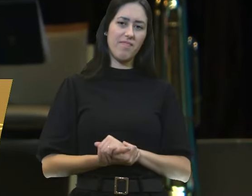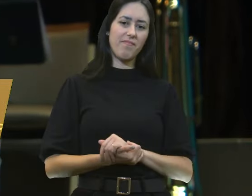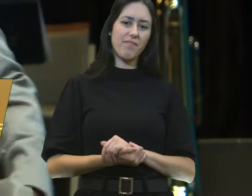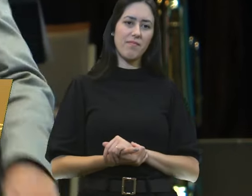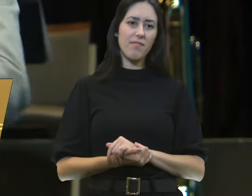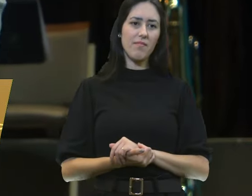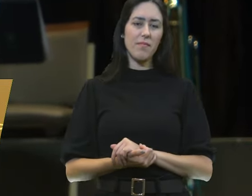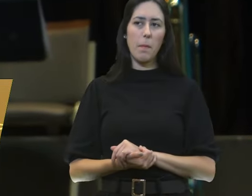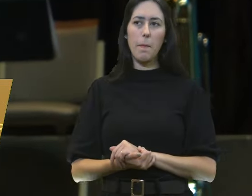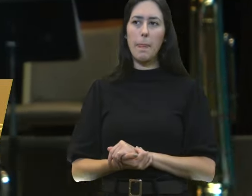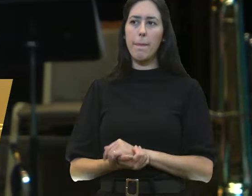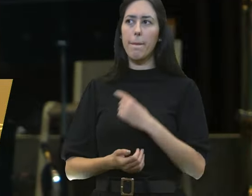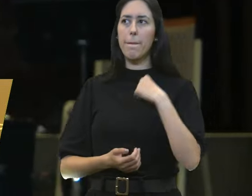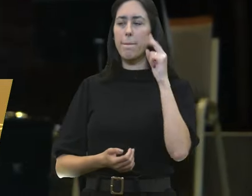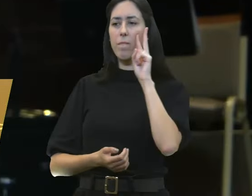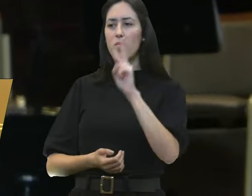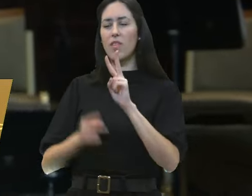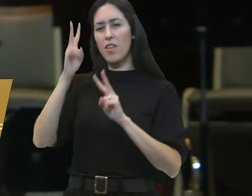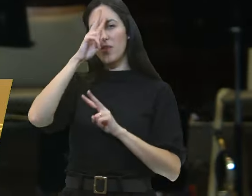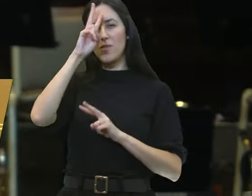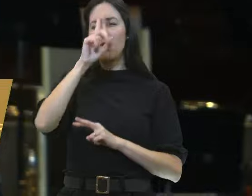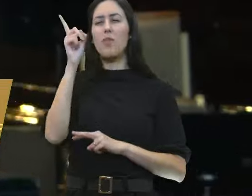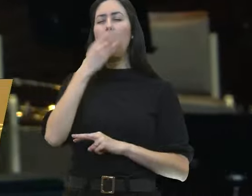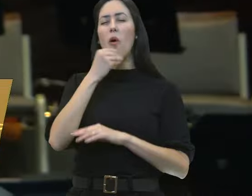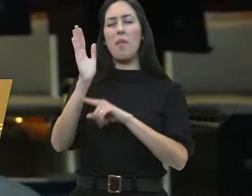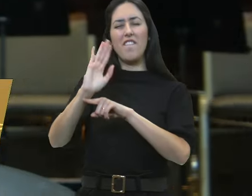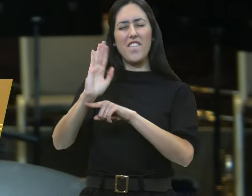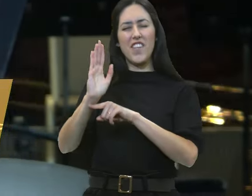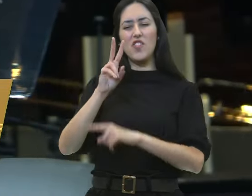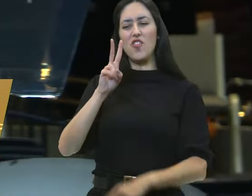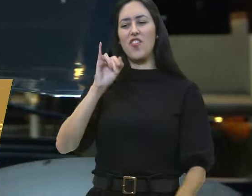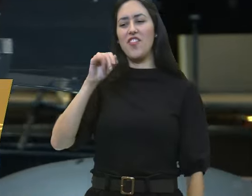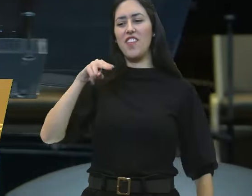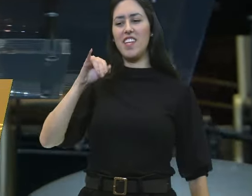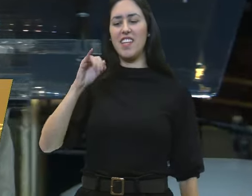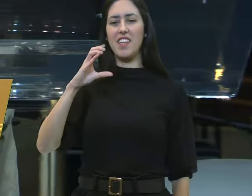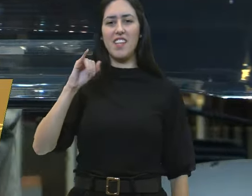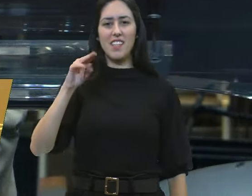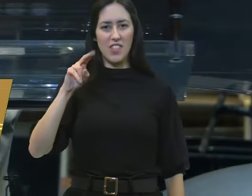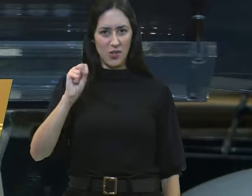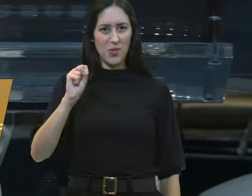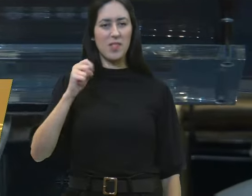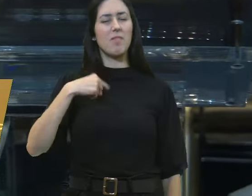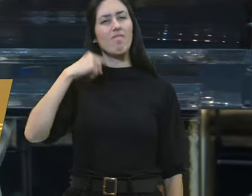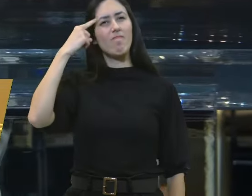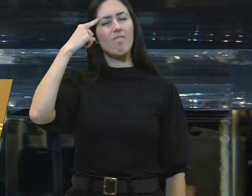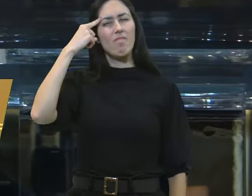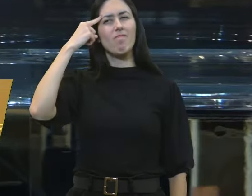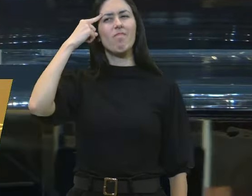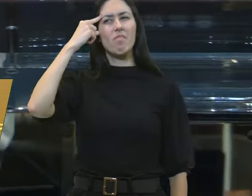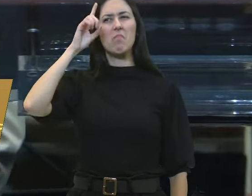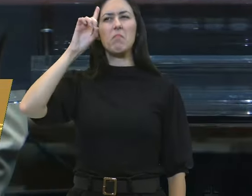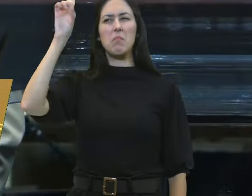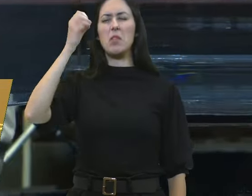Eu vi aqui a história do Vinícius no vídeo. Eu estava pensando como Deus é bom e como Ele